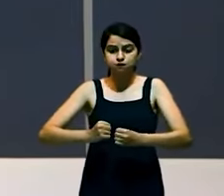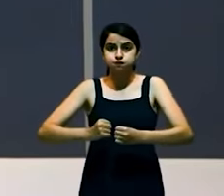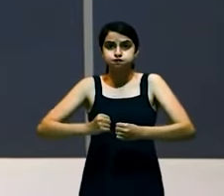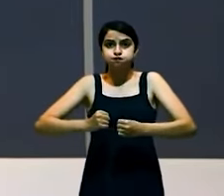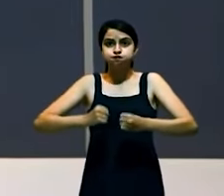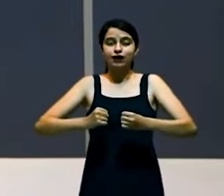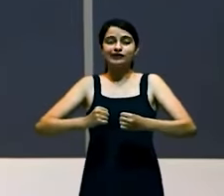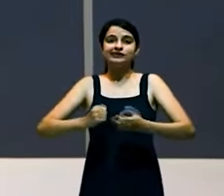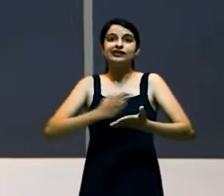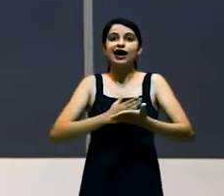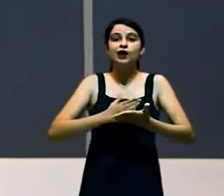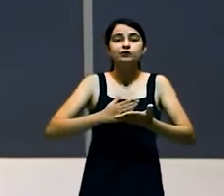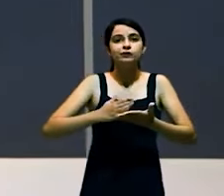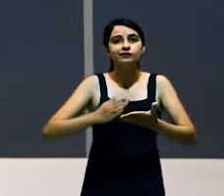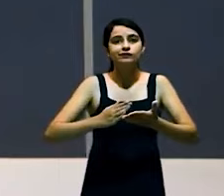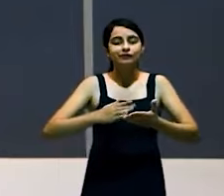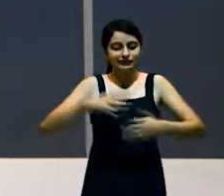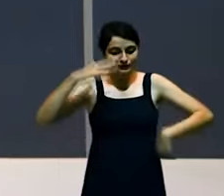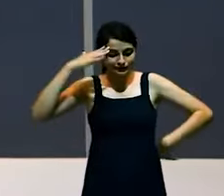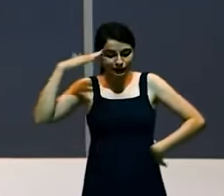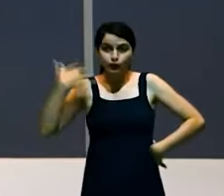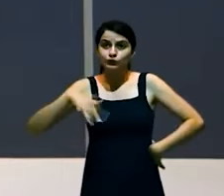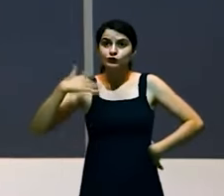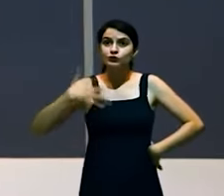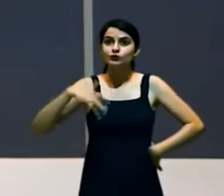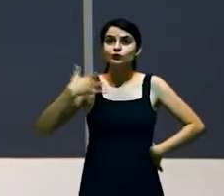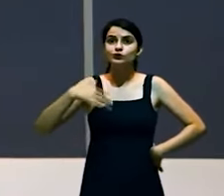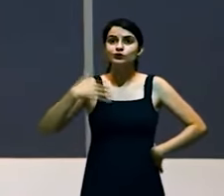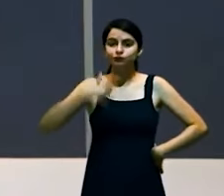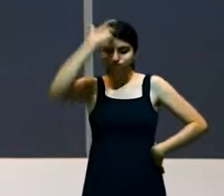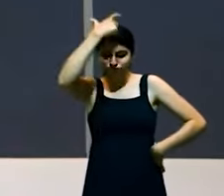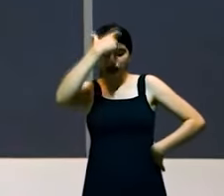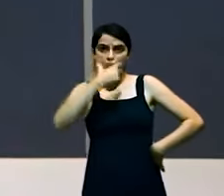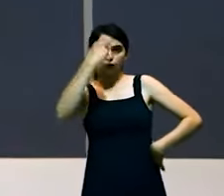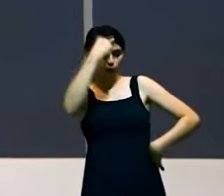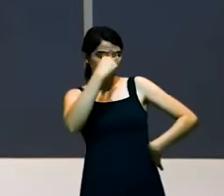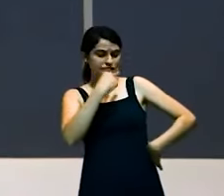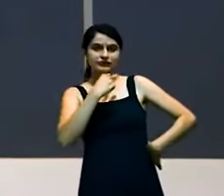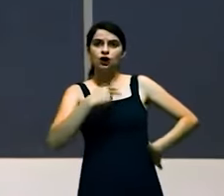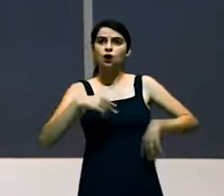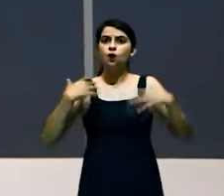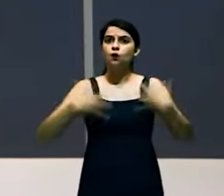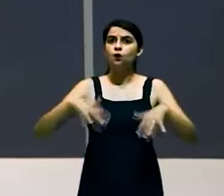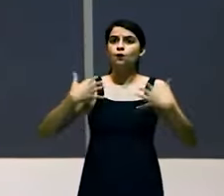a se pesar por arroba. E quando eu dei por mim, eu olhei e falei: Jesus, eu estou com 8 arroba.